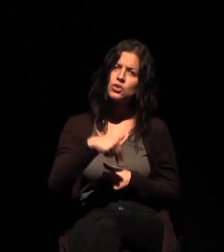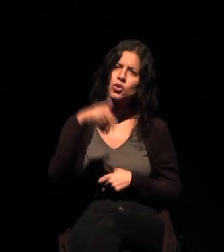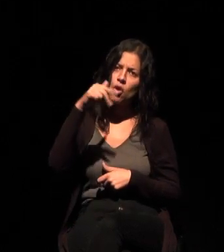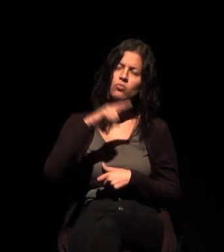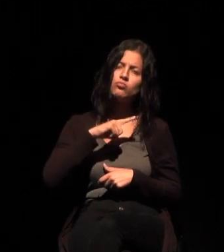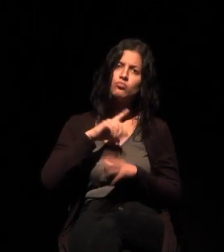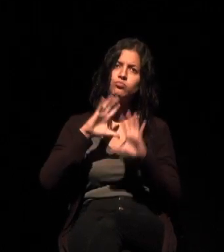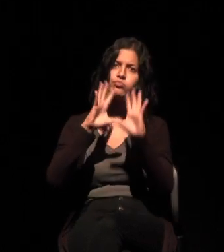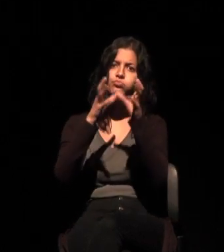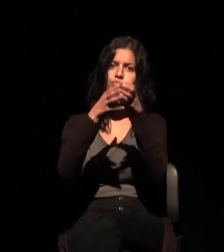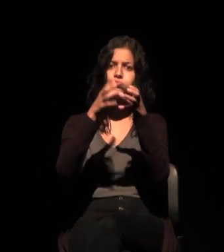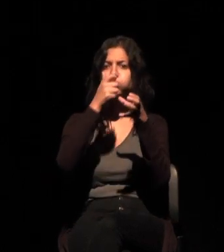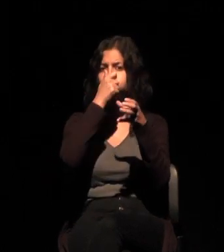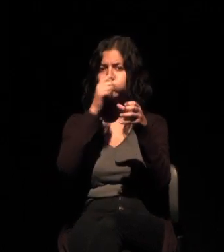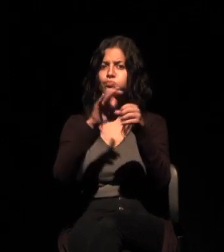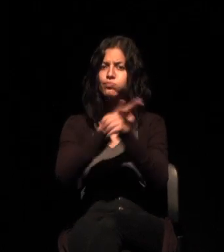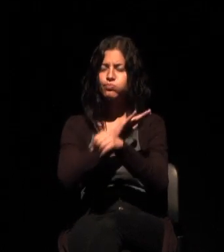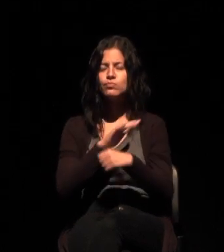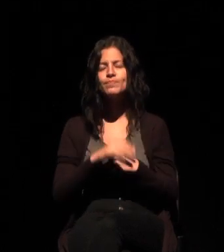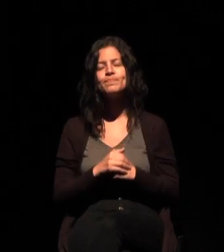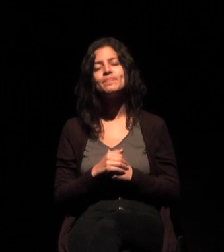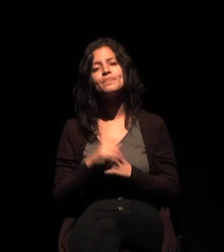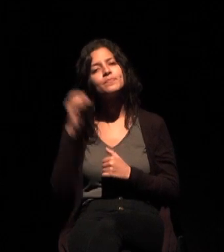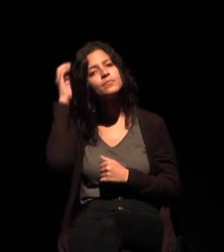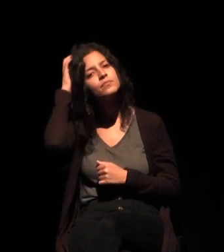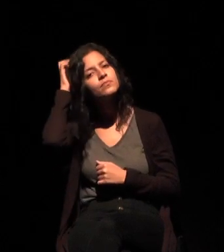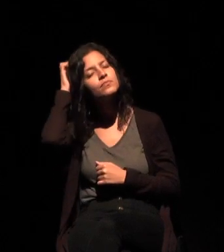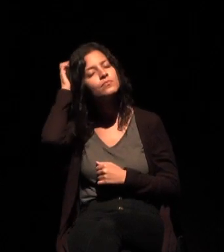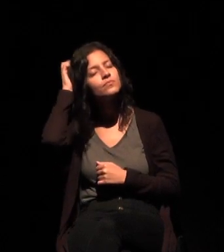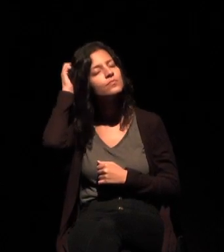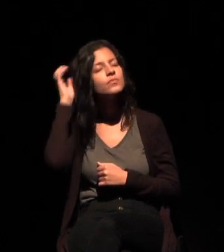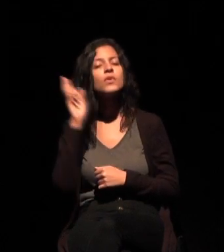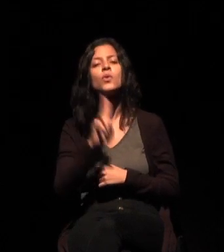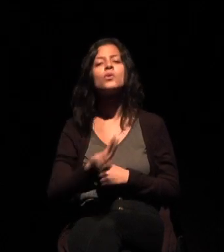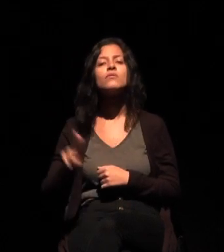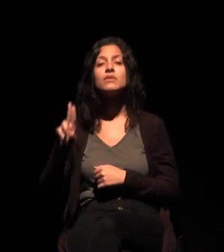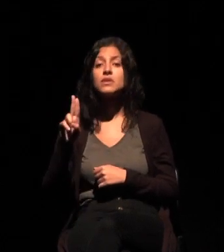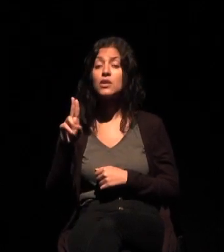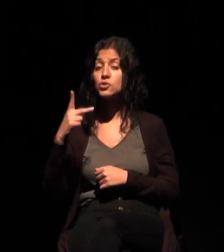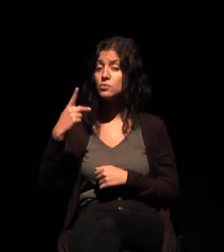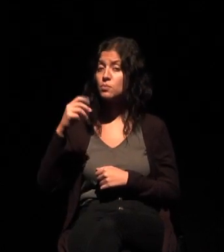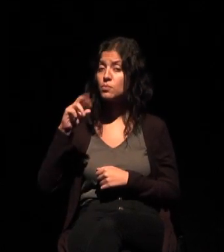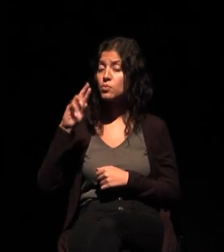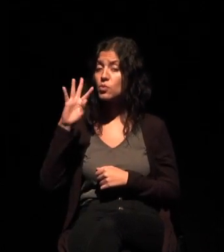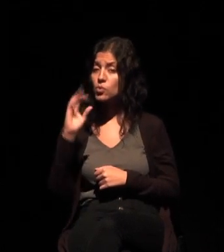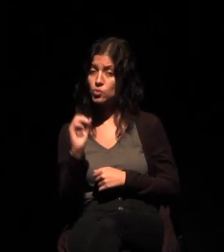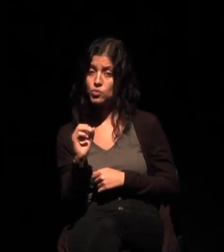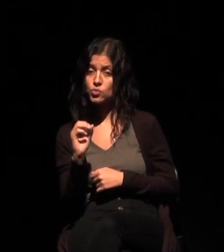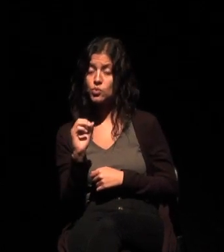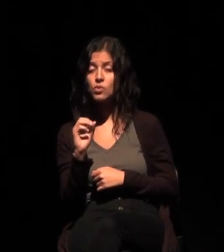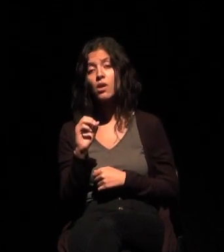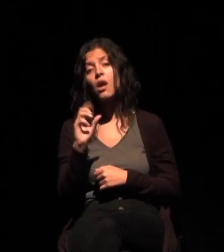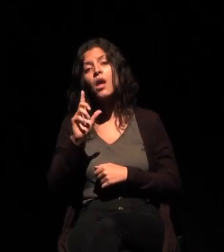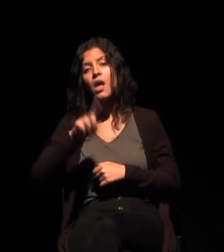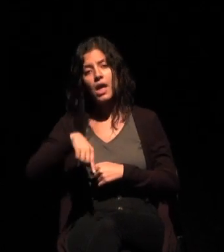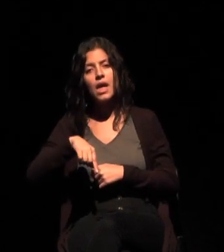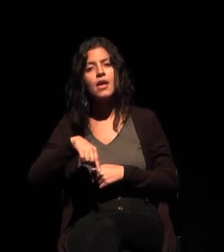nacional é é universidade do porto é uma universidade é bastante